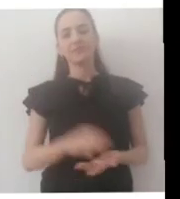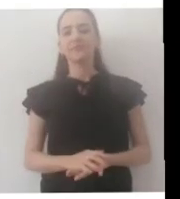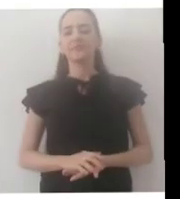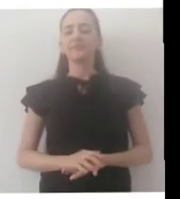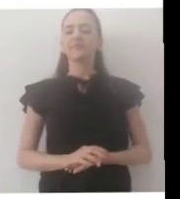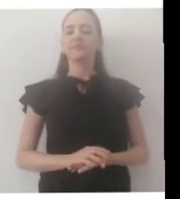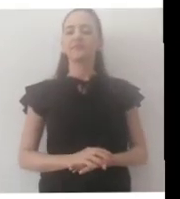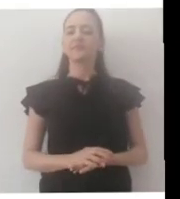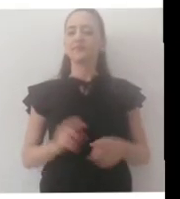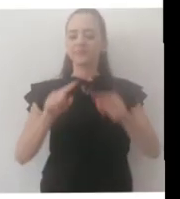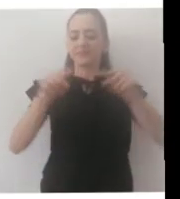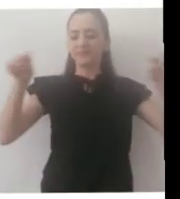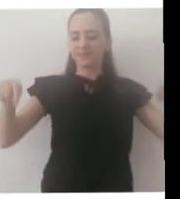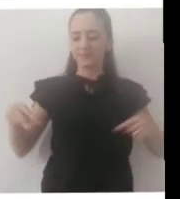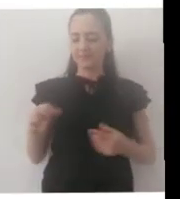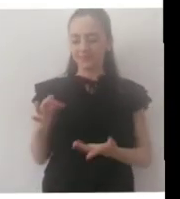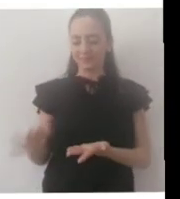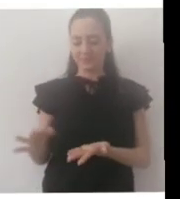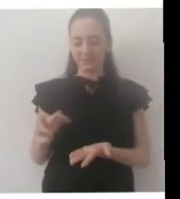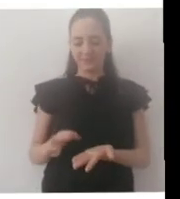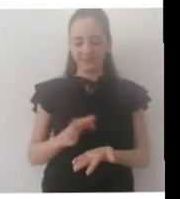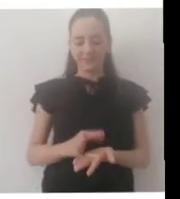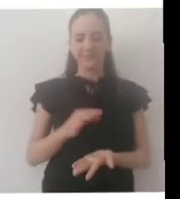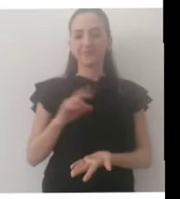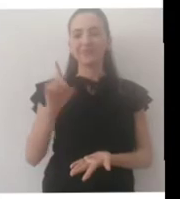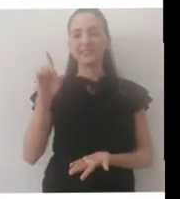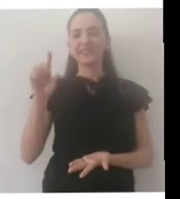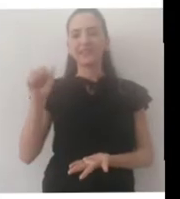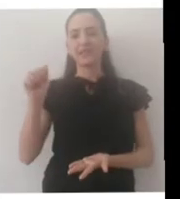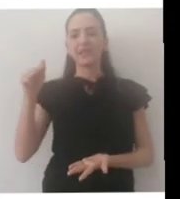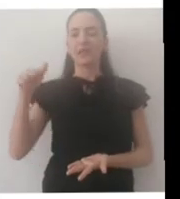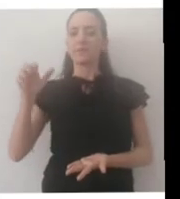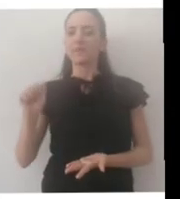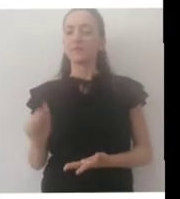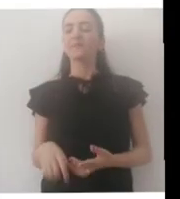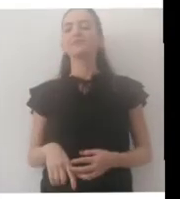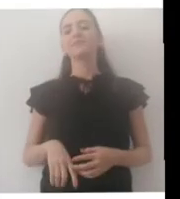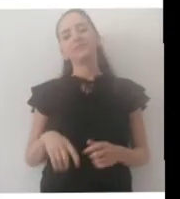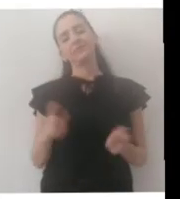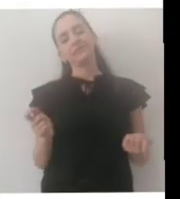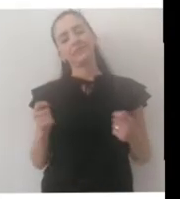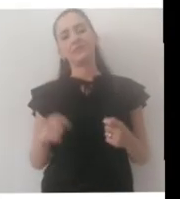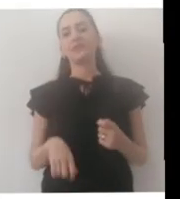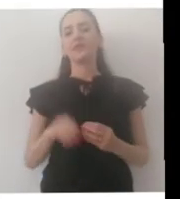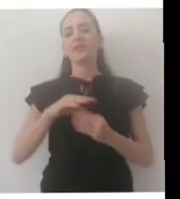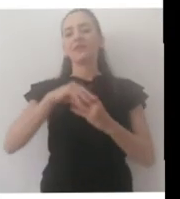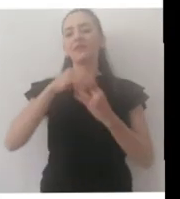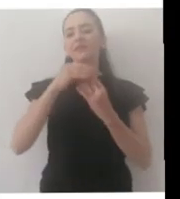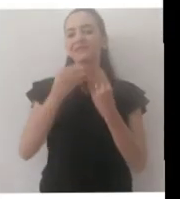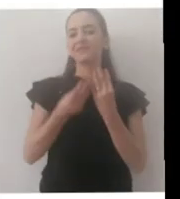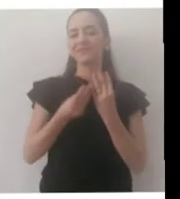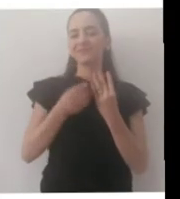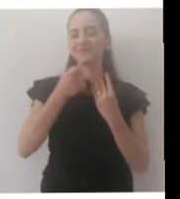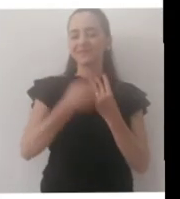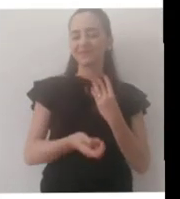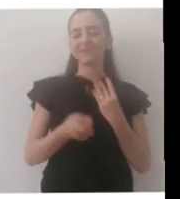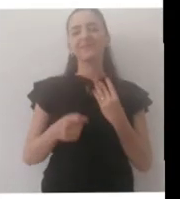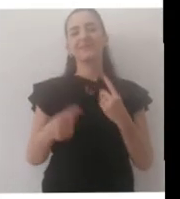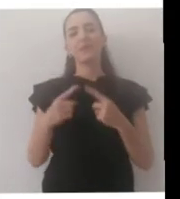saber aí, jogos de tabuleiro que nos ajudem. Eu acho que a dama é um jogo de tabuleiro que pode servir. Jogos de baralho ajuda a questão